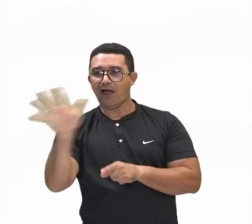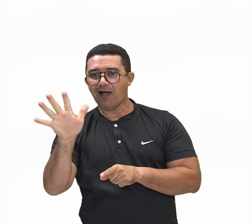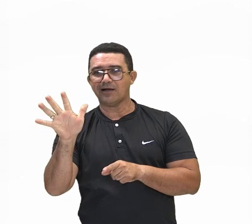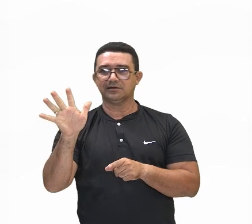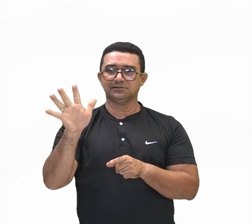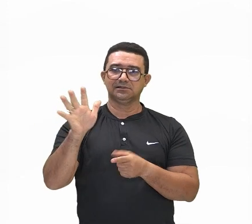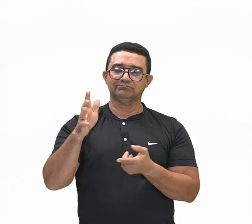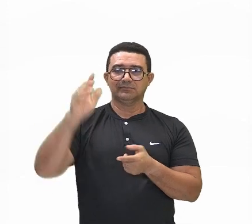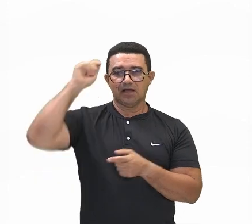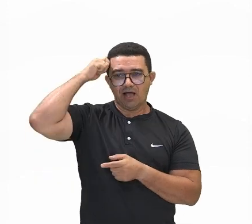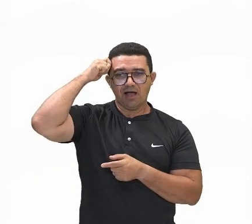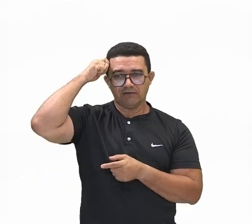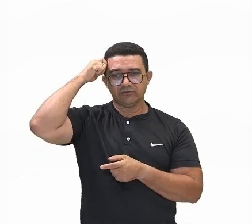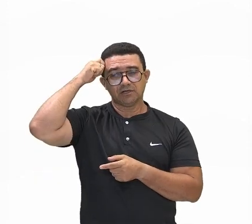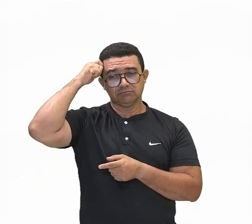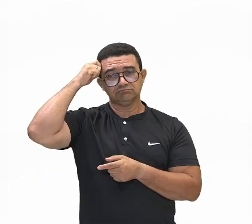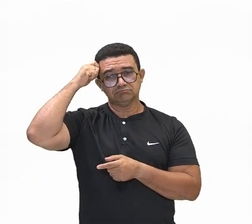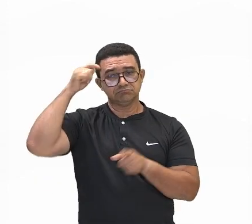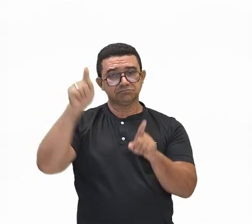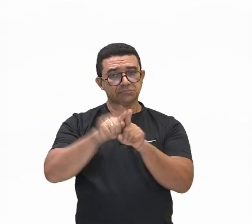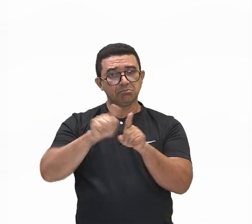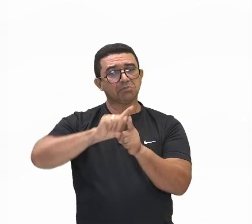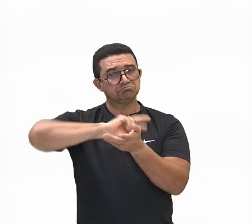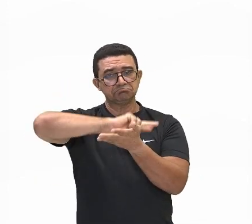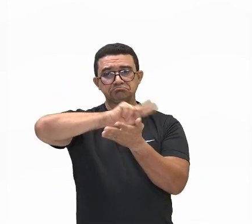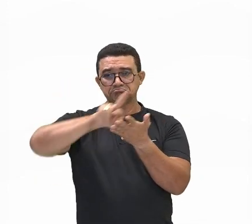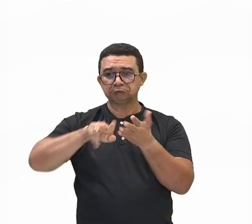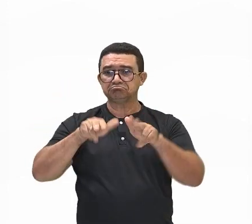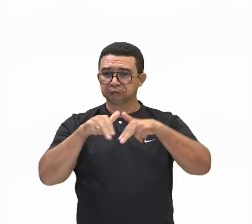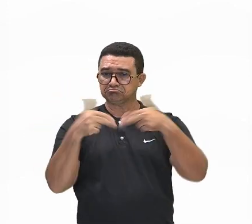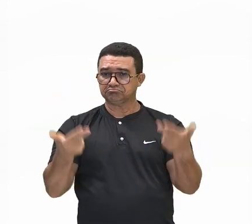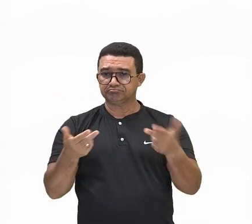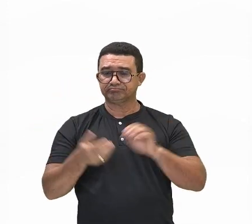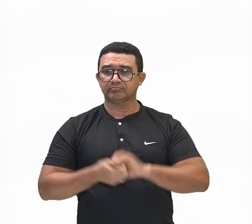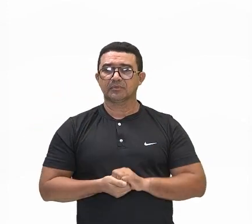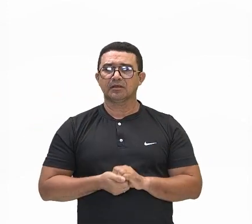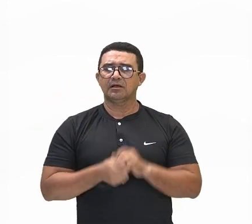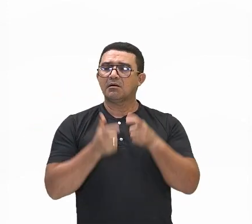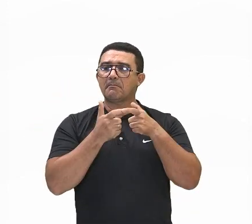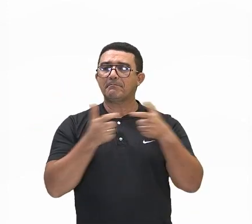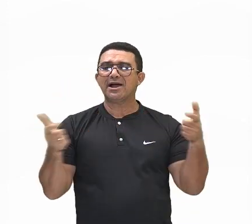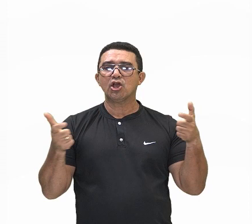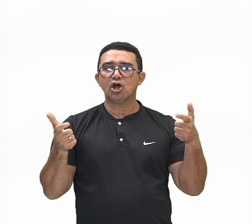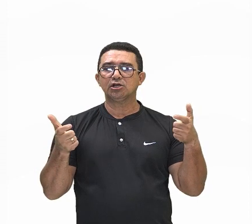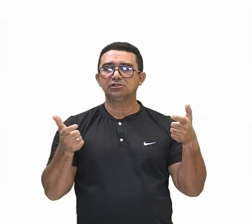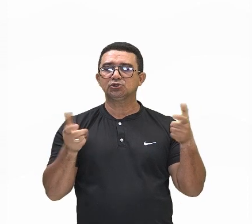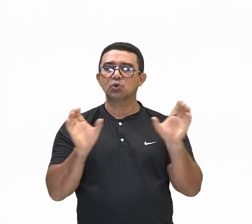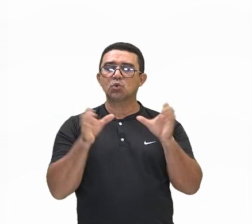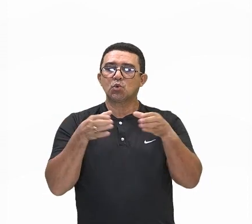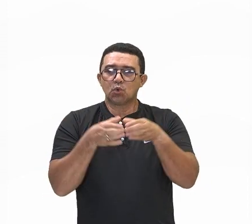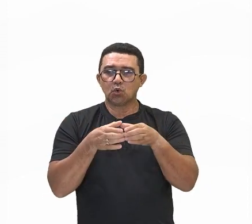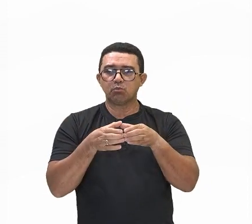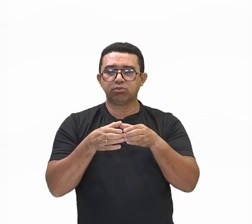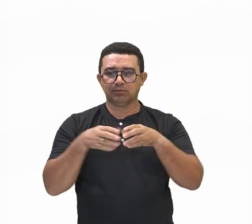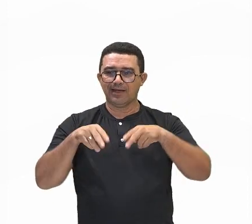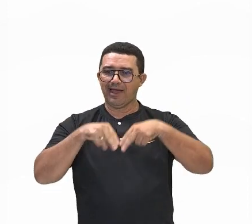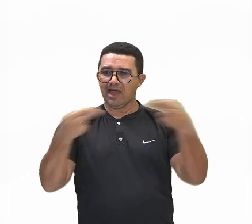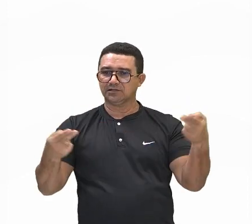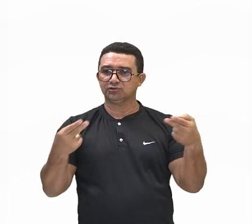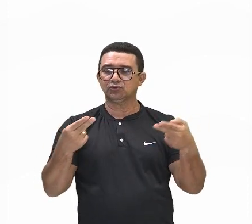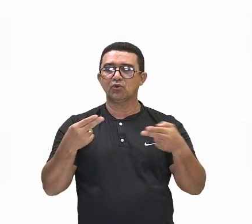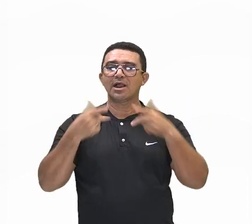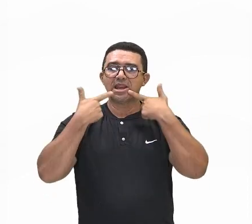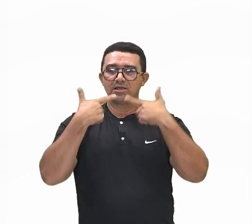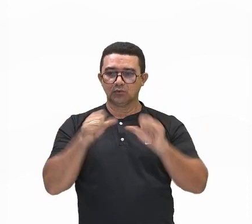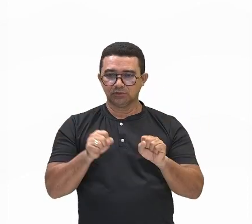o africano. E os maiores grupos etnolinguísticos vão estar aí no continente europeu,